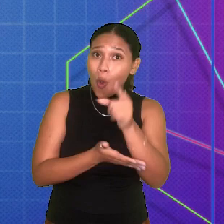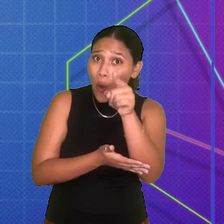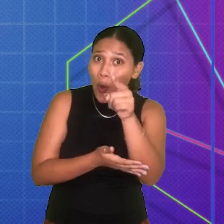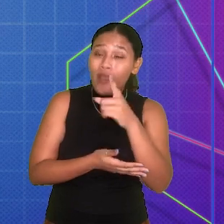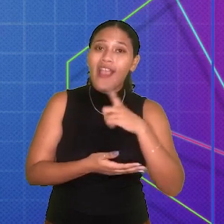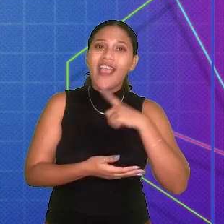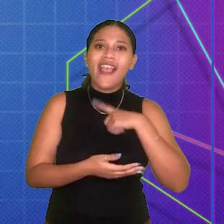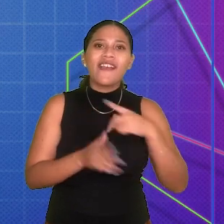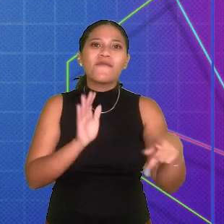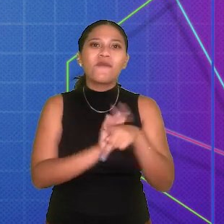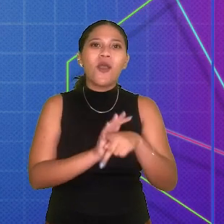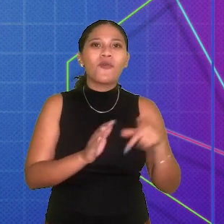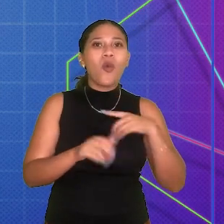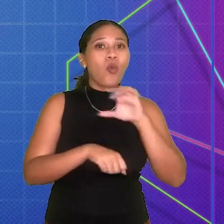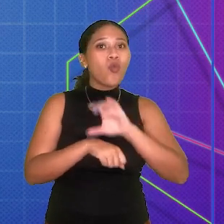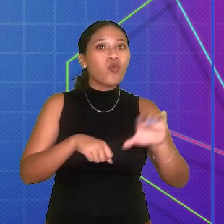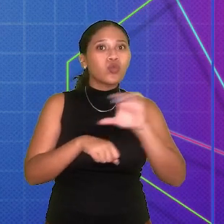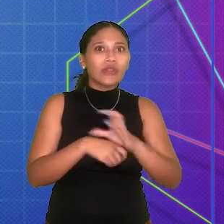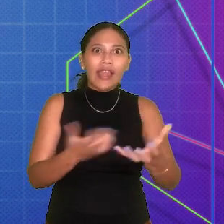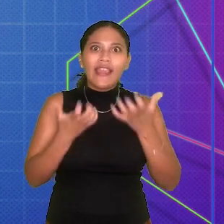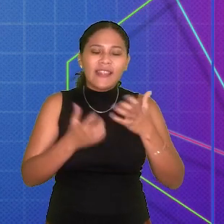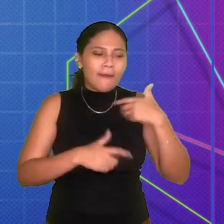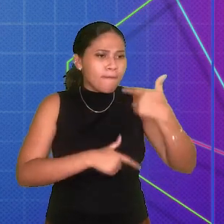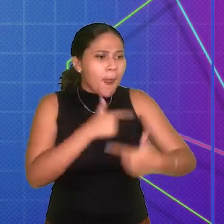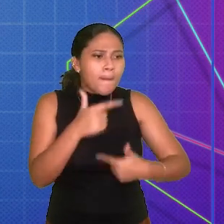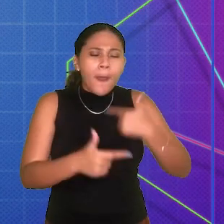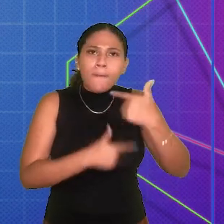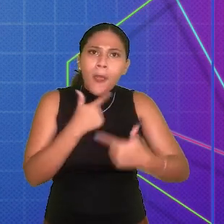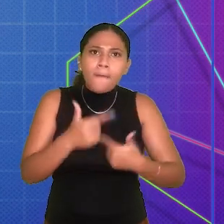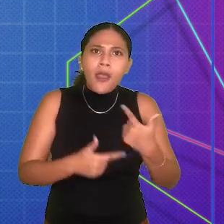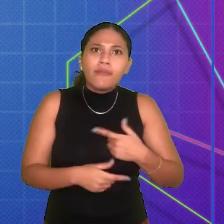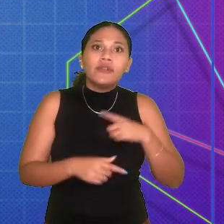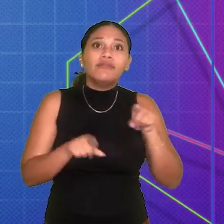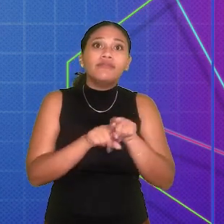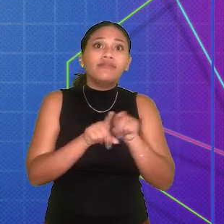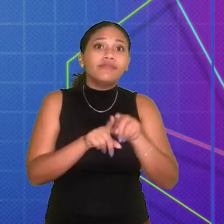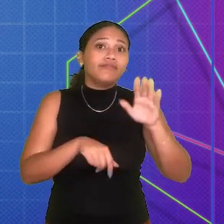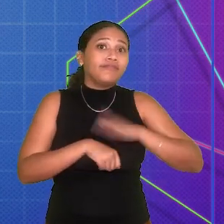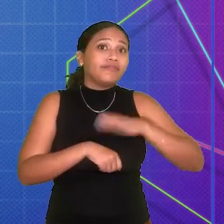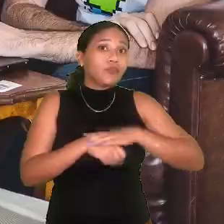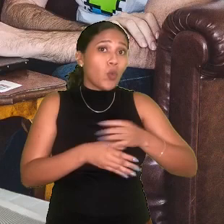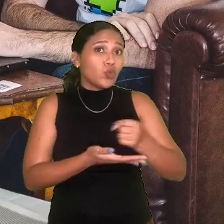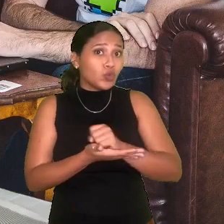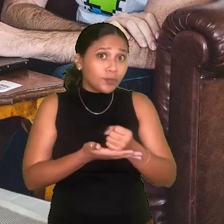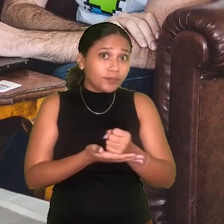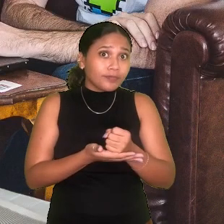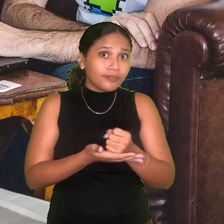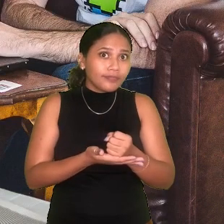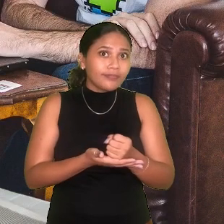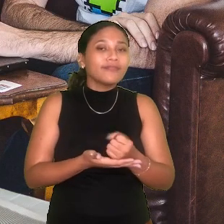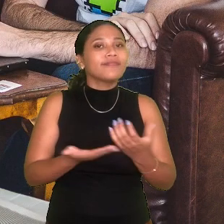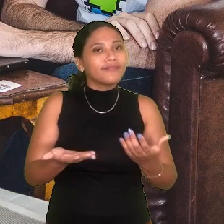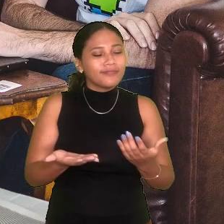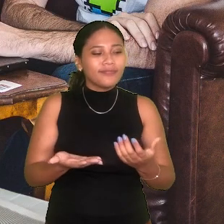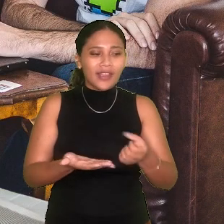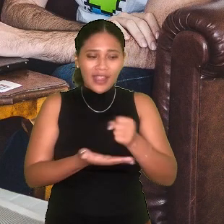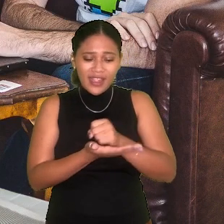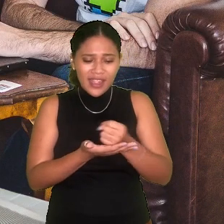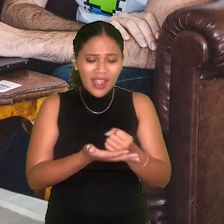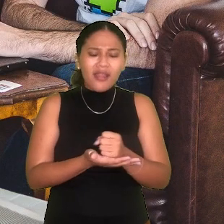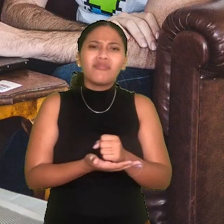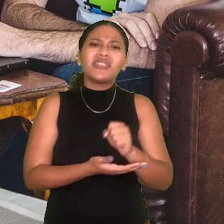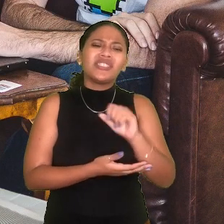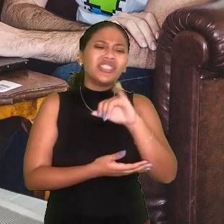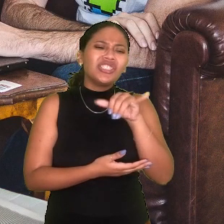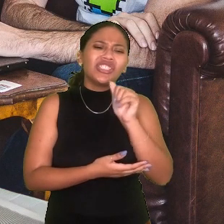quem vai sair desse curso querendo botar a mão na massa e desenvolver o próprio jogo, as Game Jams. E o que são